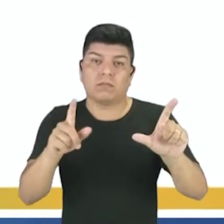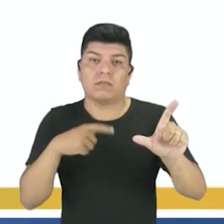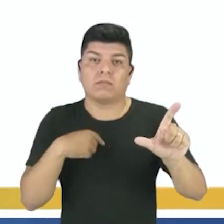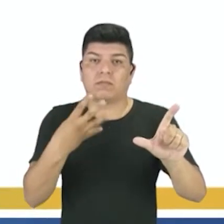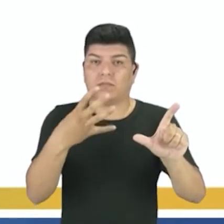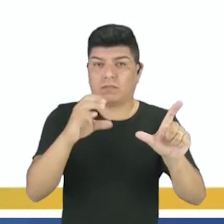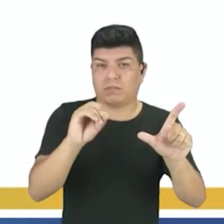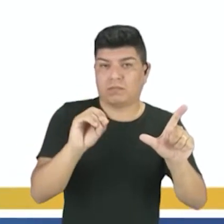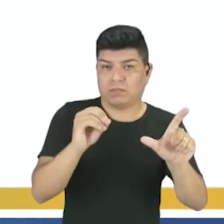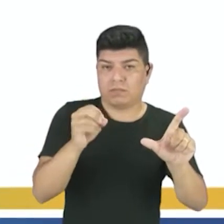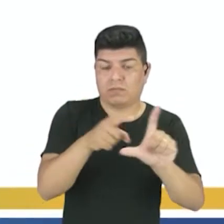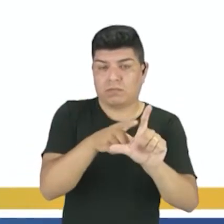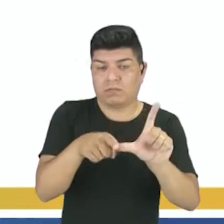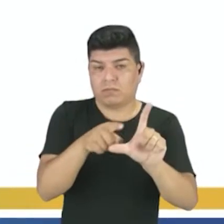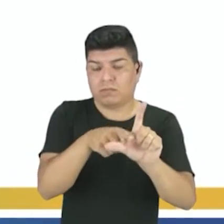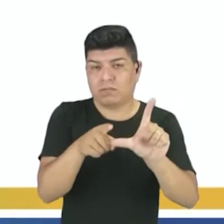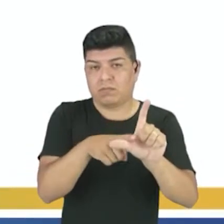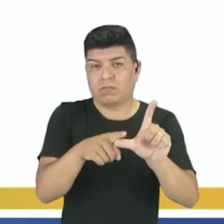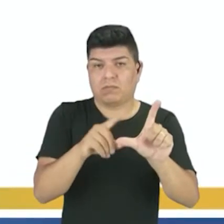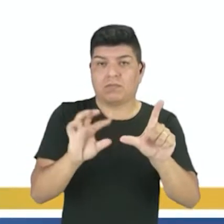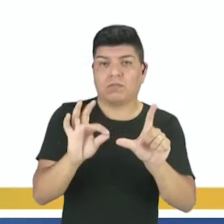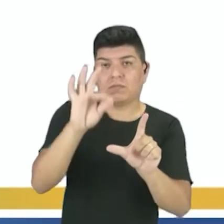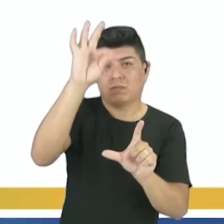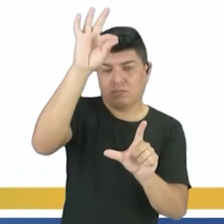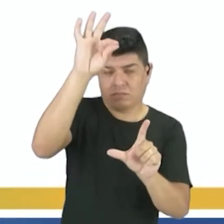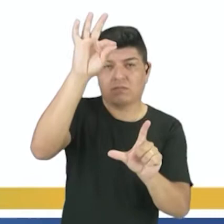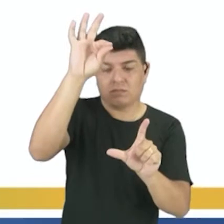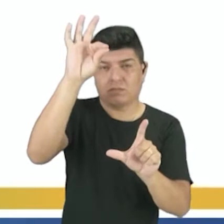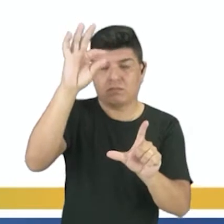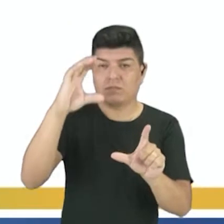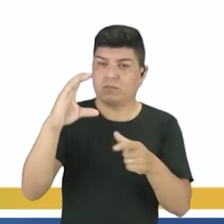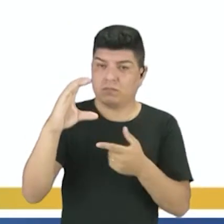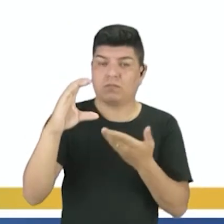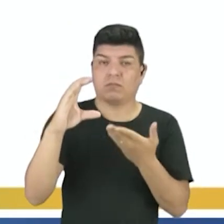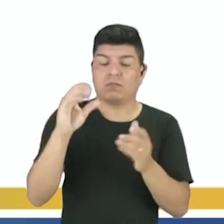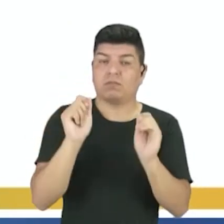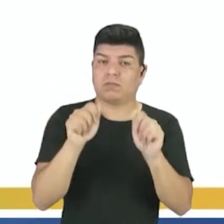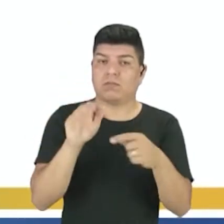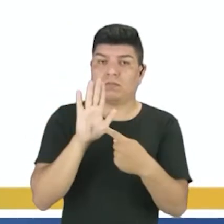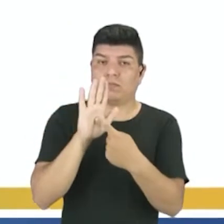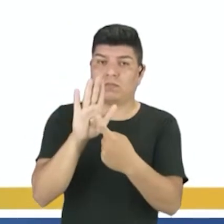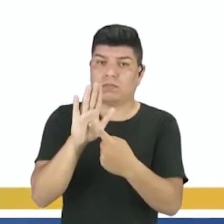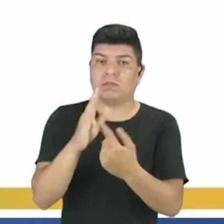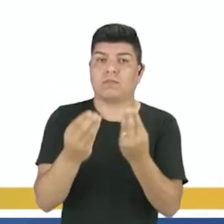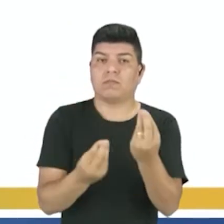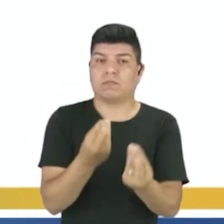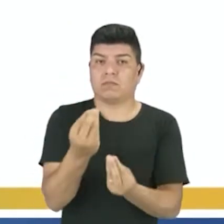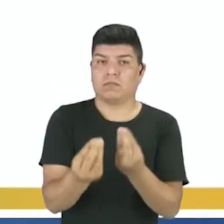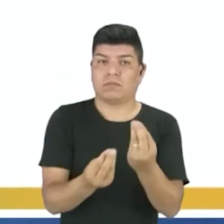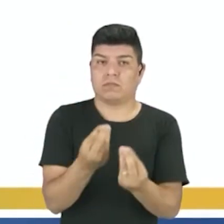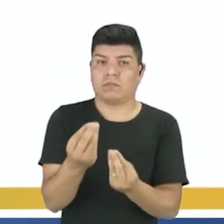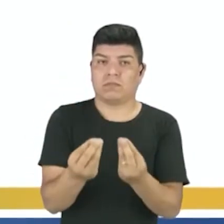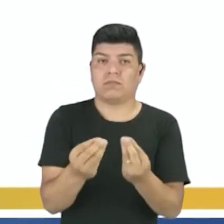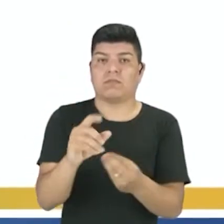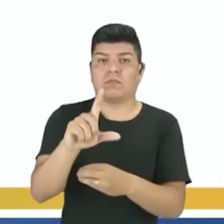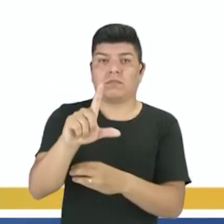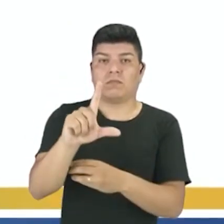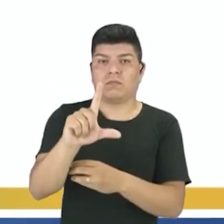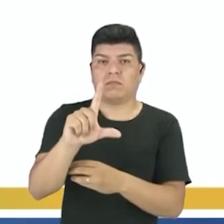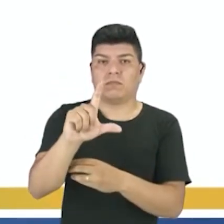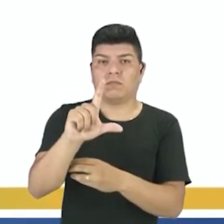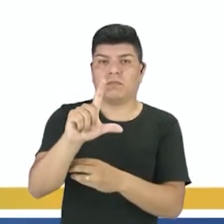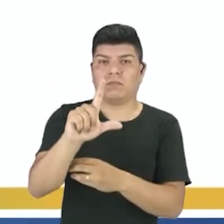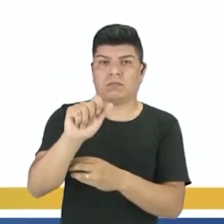40 graus a oeste de Greenwich. Então, o ponto C ele pode ser representado da seguinte forma, latitude